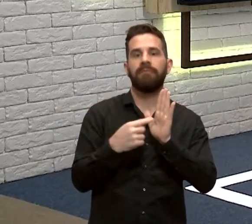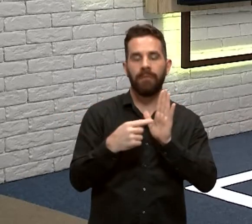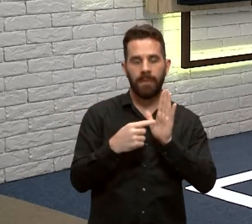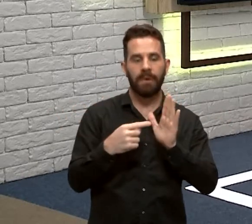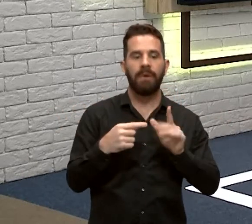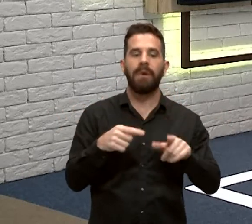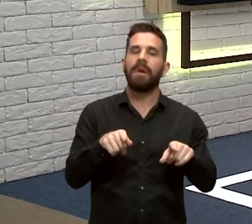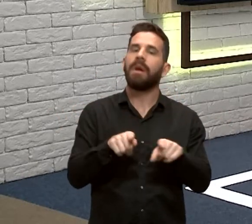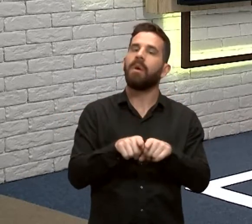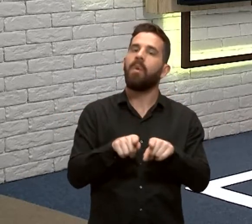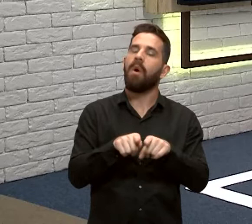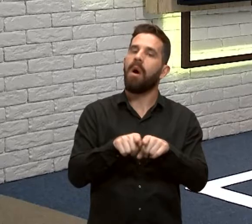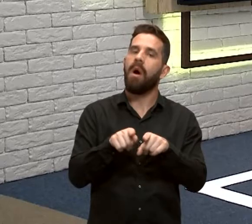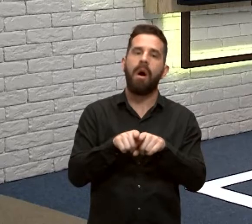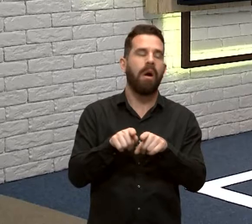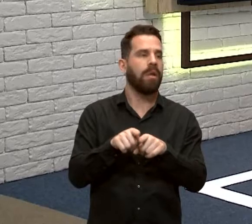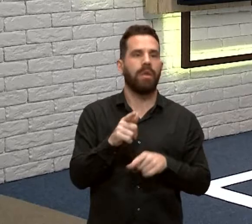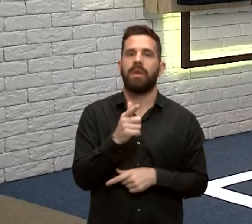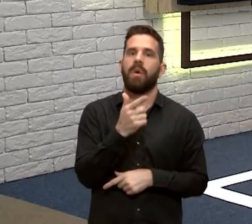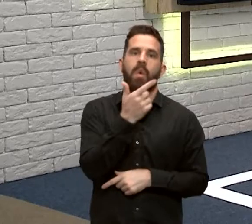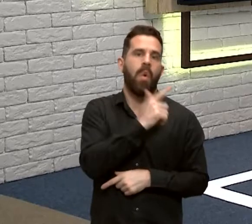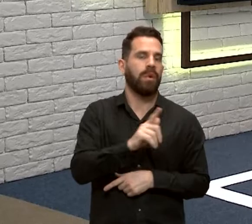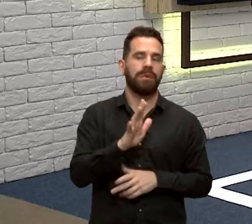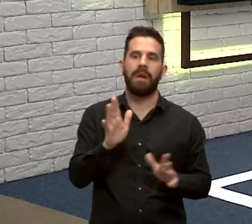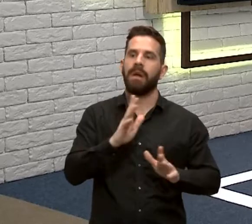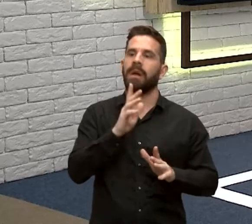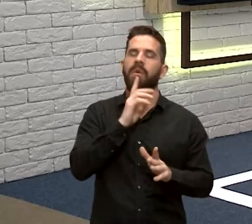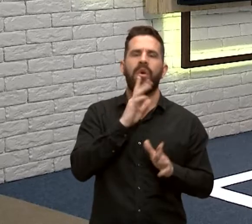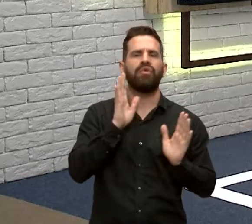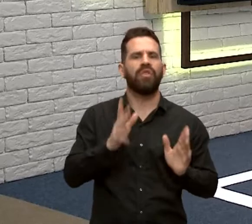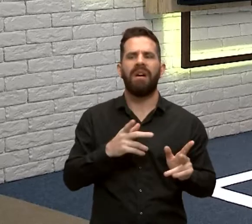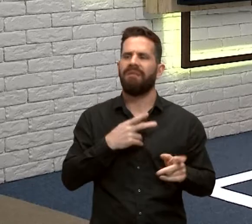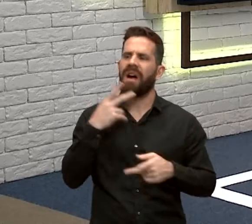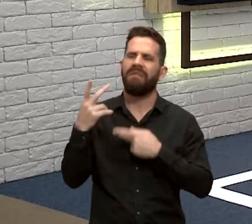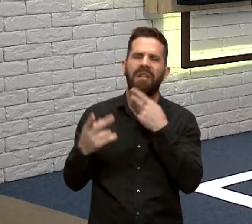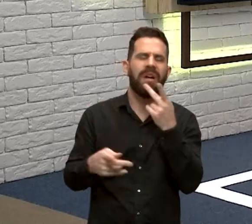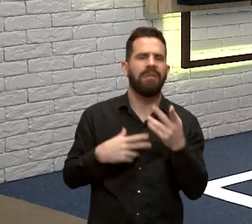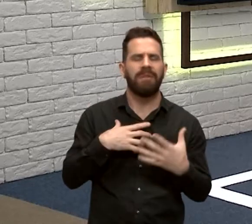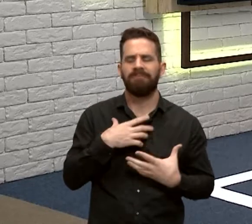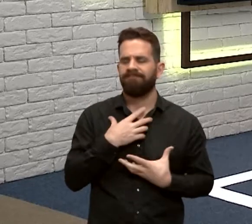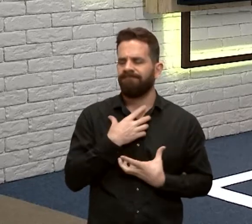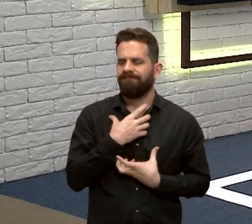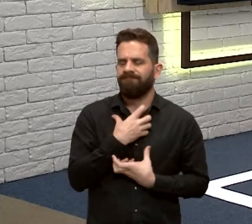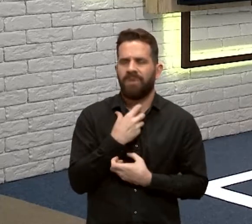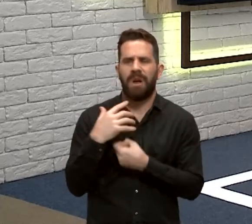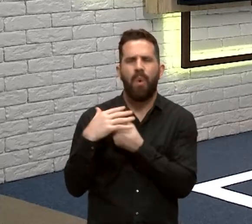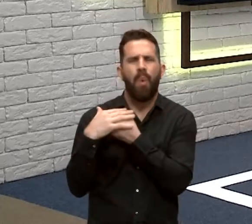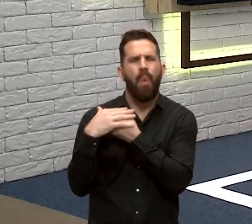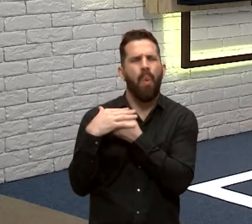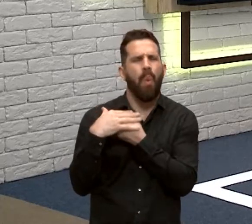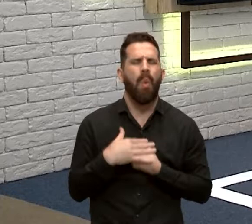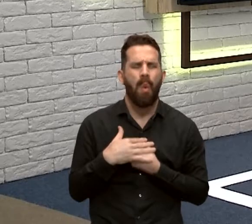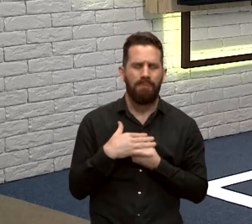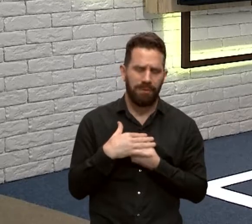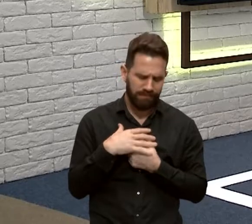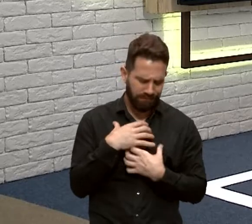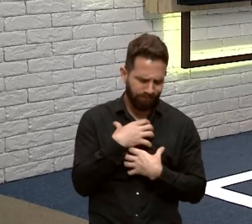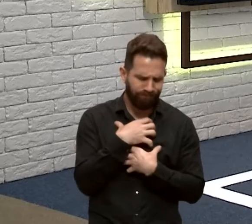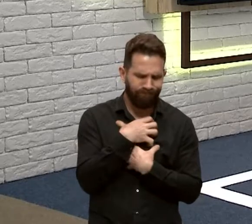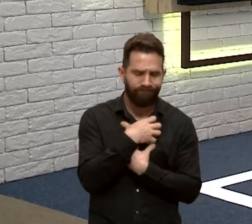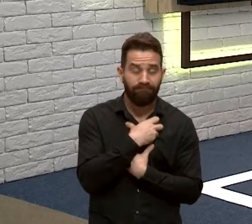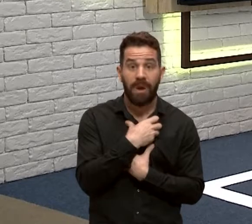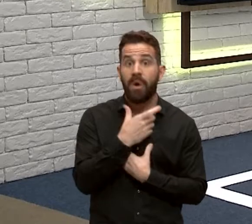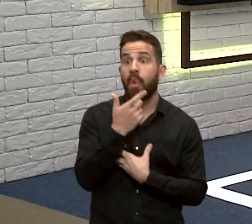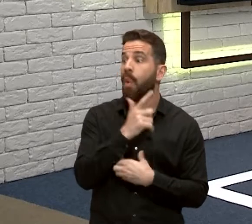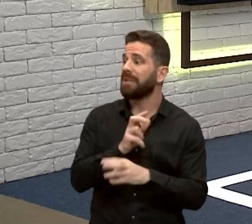aquela que justamente não consegue mais falar, não é? Se sente oprimida ao ponto de não conseguir se